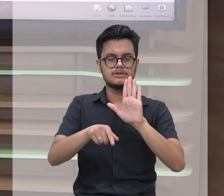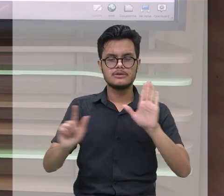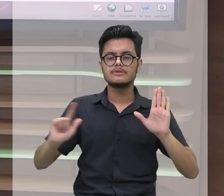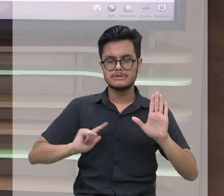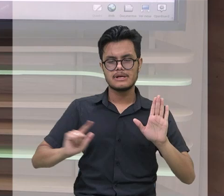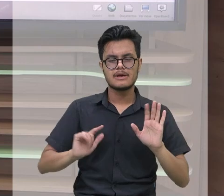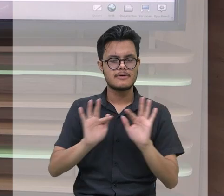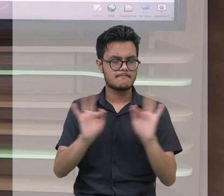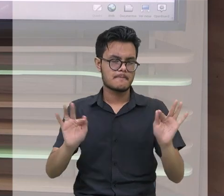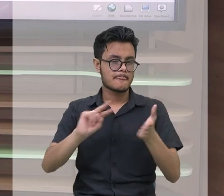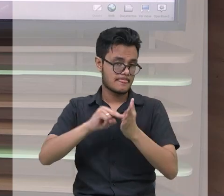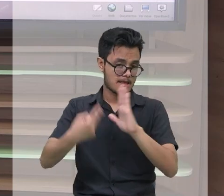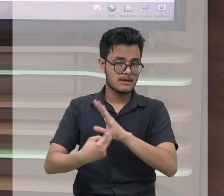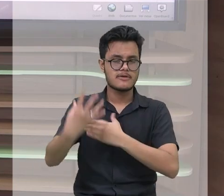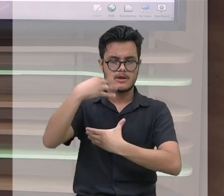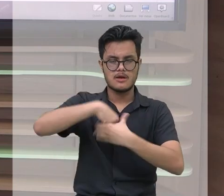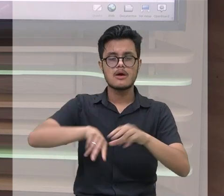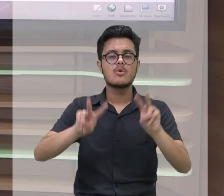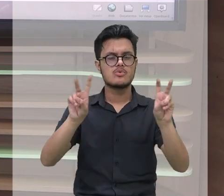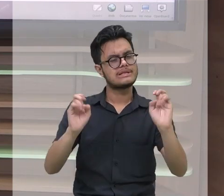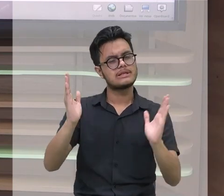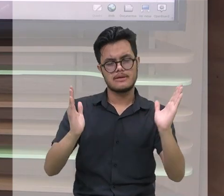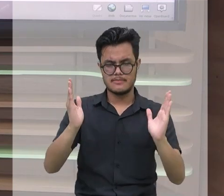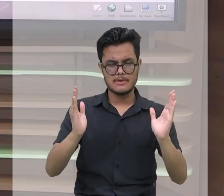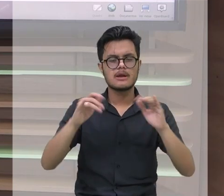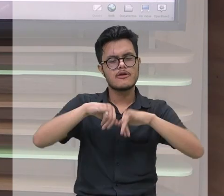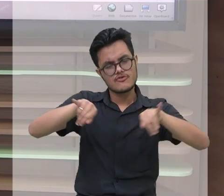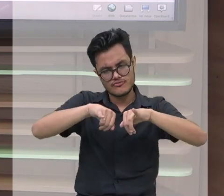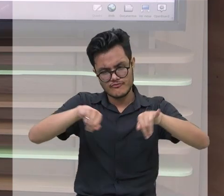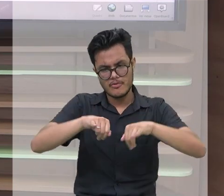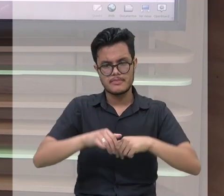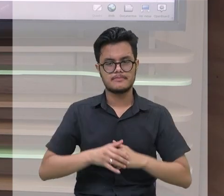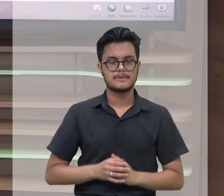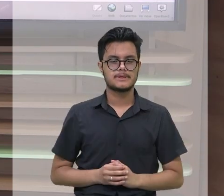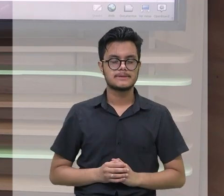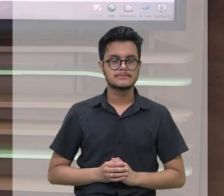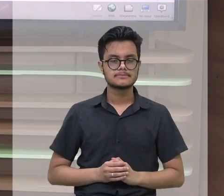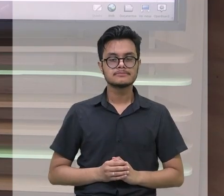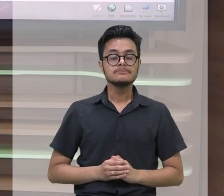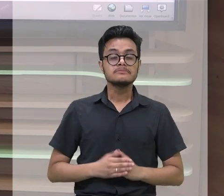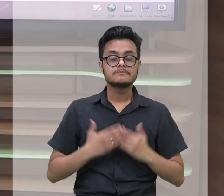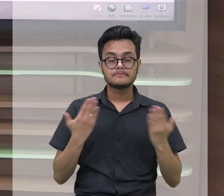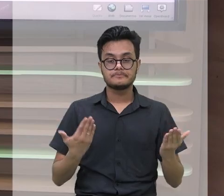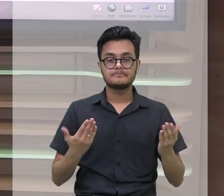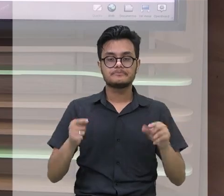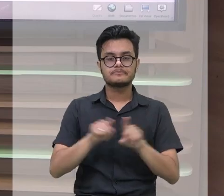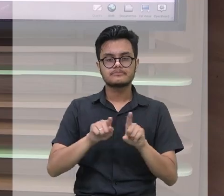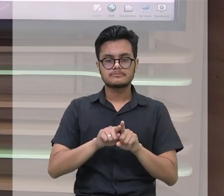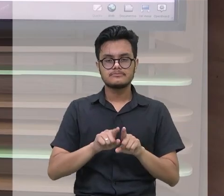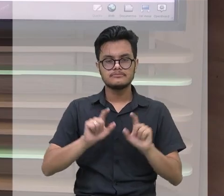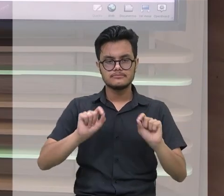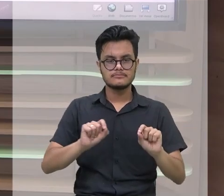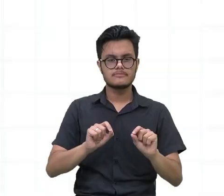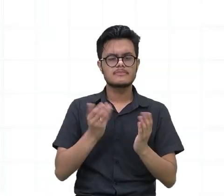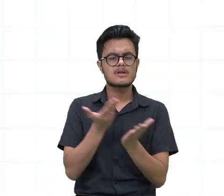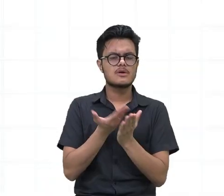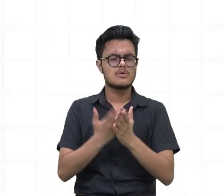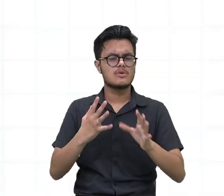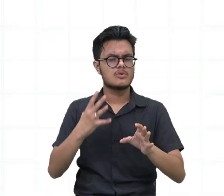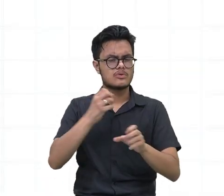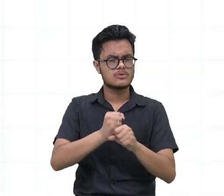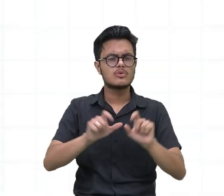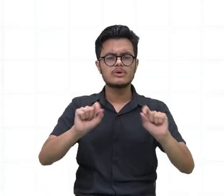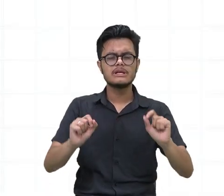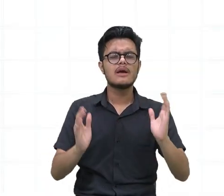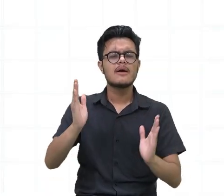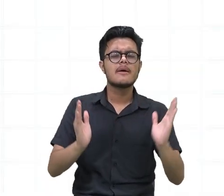presente nesses tipos de publicidade, certo? E aí vamos só rever um pouquinho sobre o que é período,